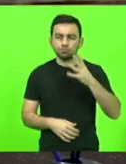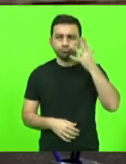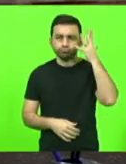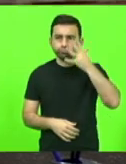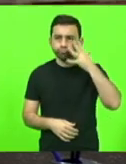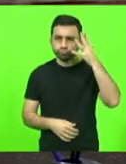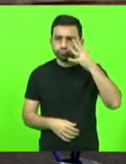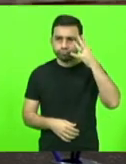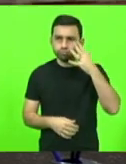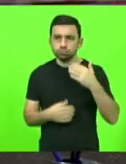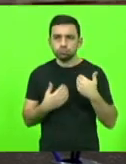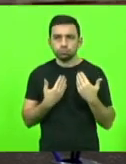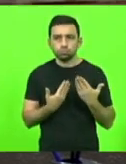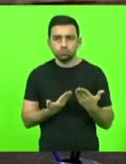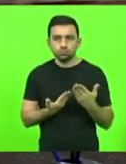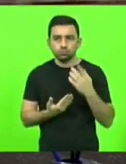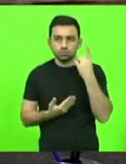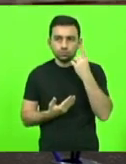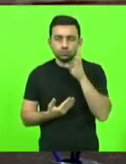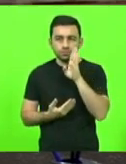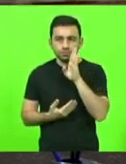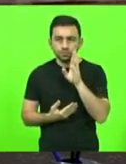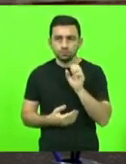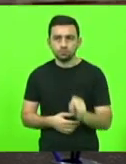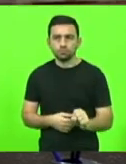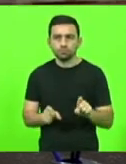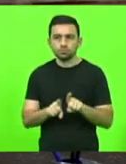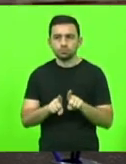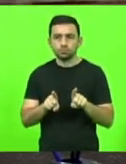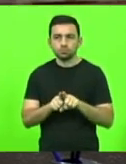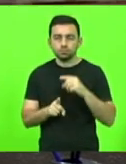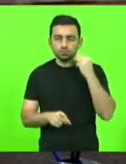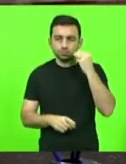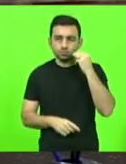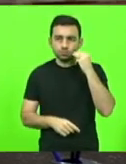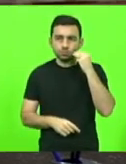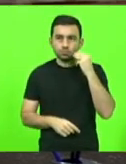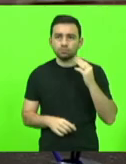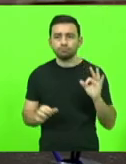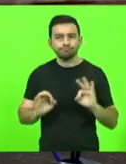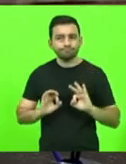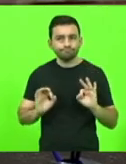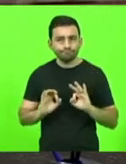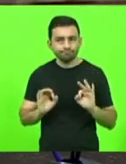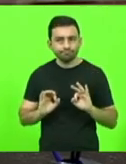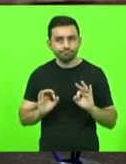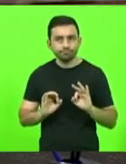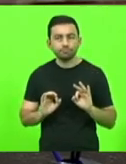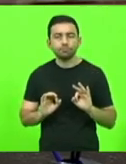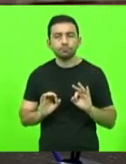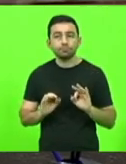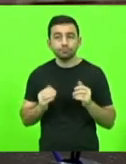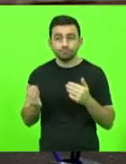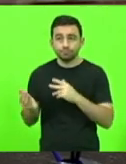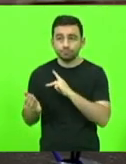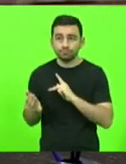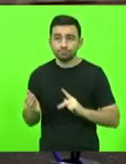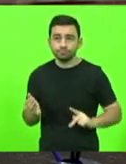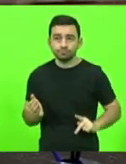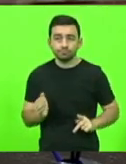palavra aos senhores deputados Bruno Souza e Márcio Machado. Nada mais havendo a tratar, o senhor presidente,